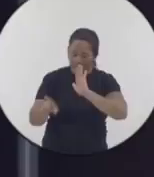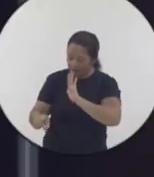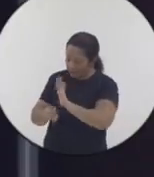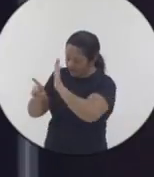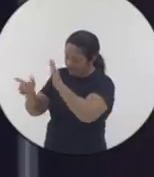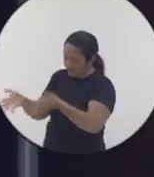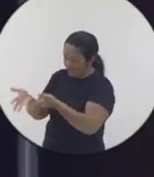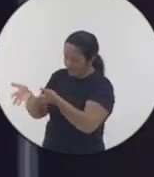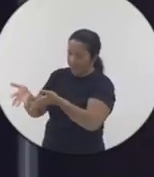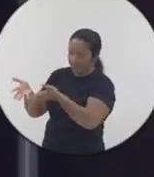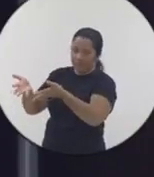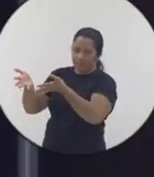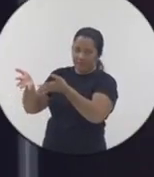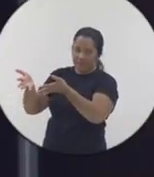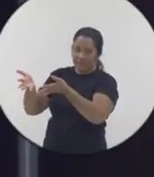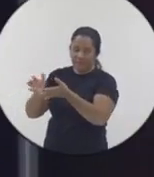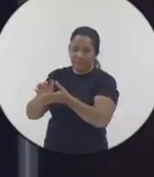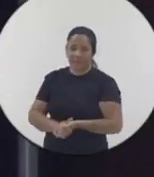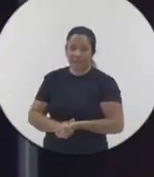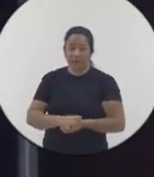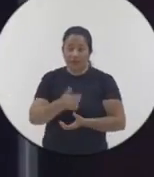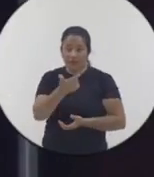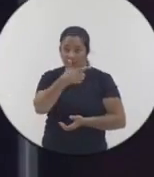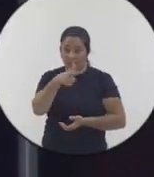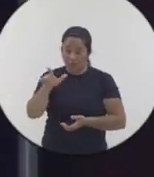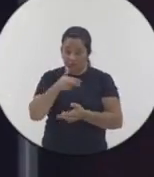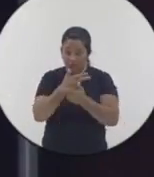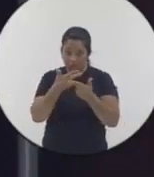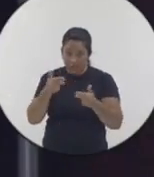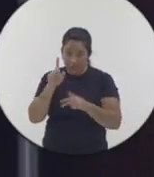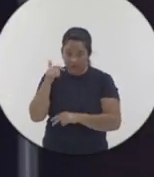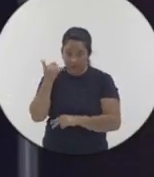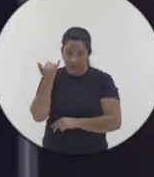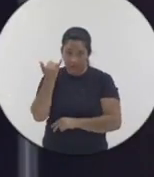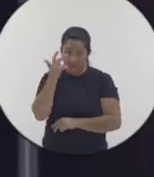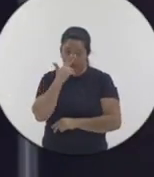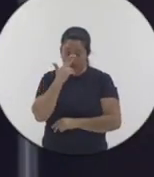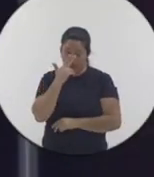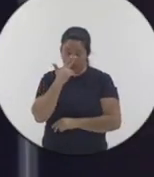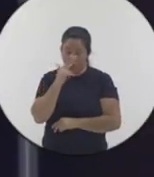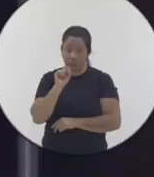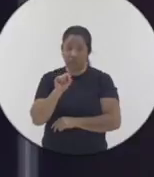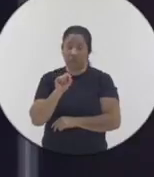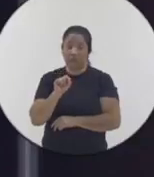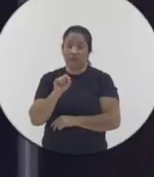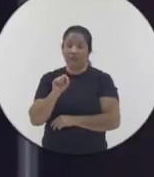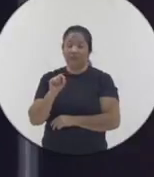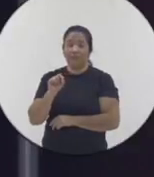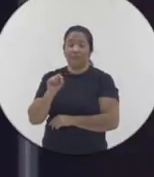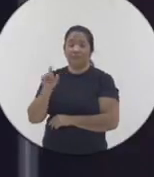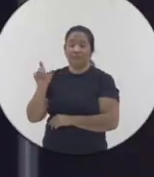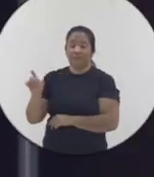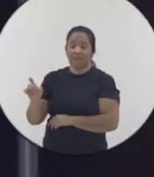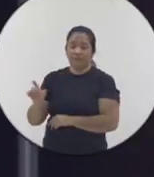Né? O outro ponto que eu acho muito importante nisso é, como a Simi mesmo falou,